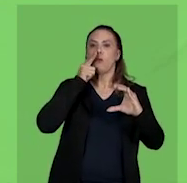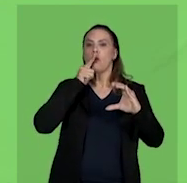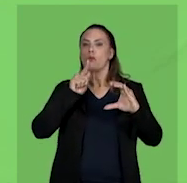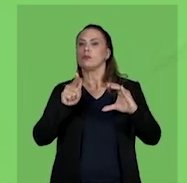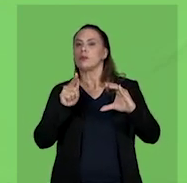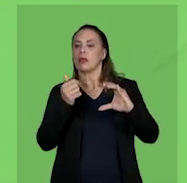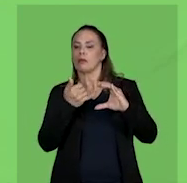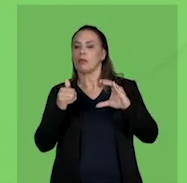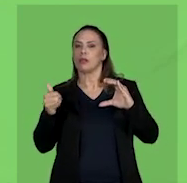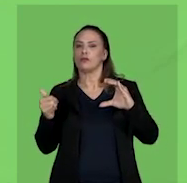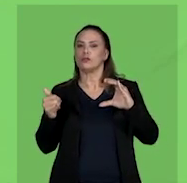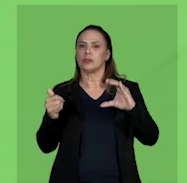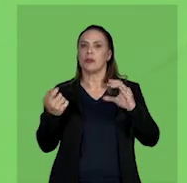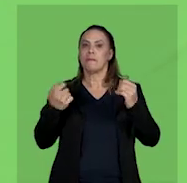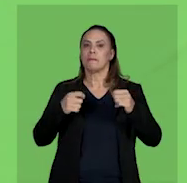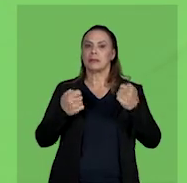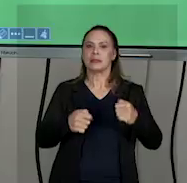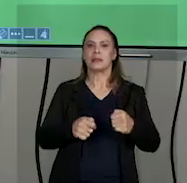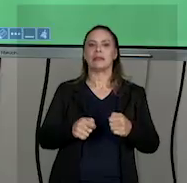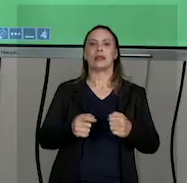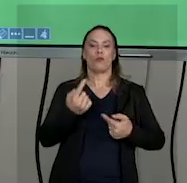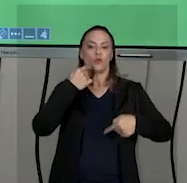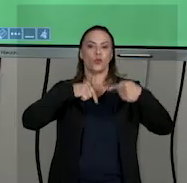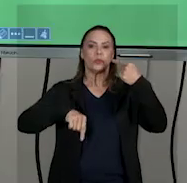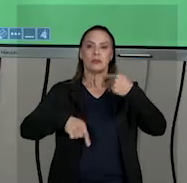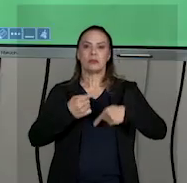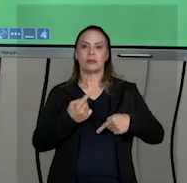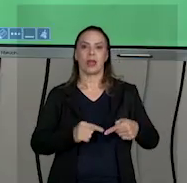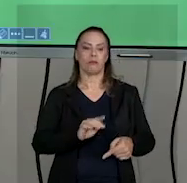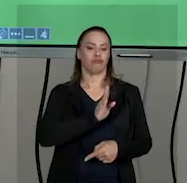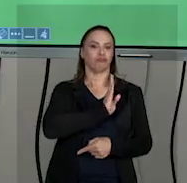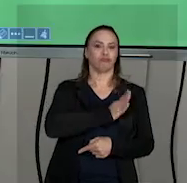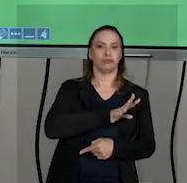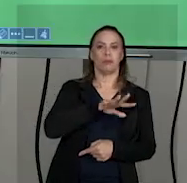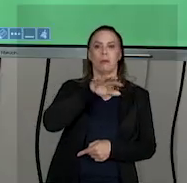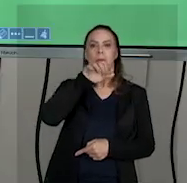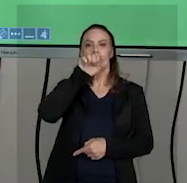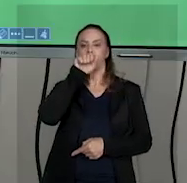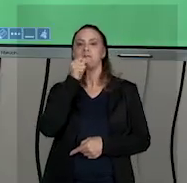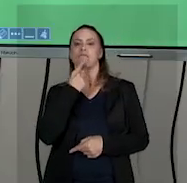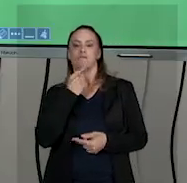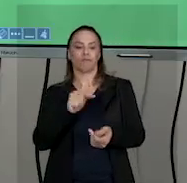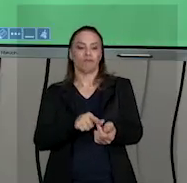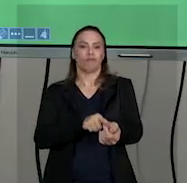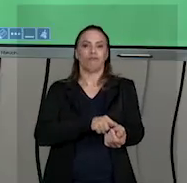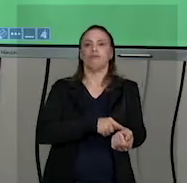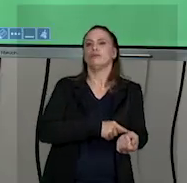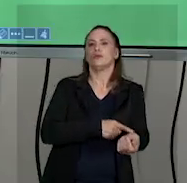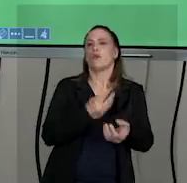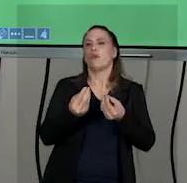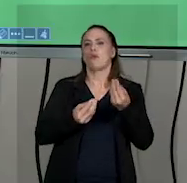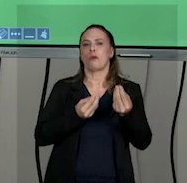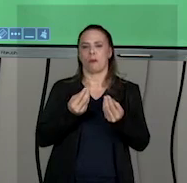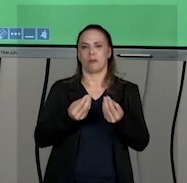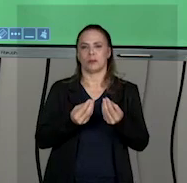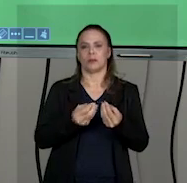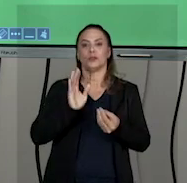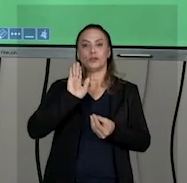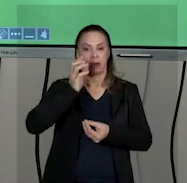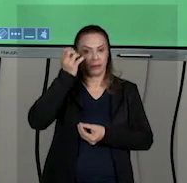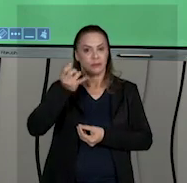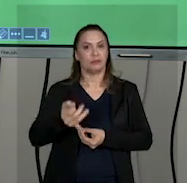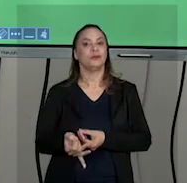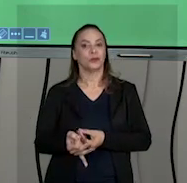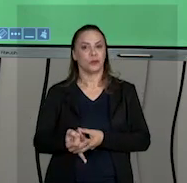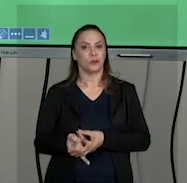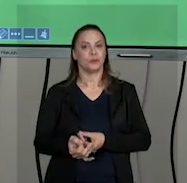sistema digestório, respiratório e circulatório. Acabei de falar exatamente isso, né? No sistema digestório, a gente tem a quebra